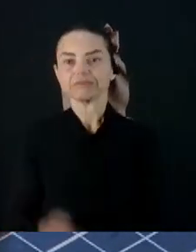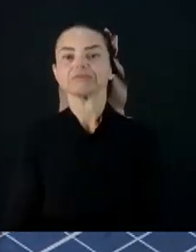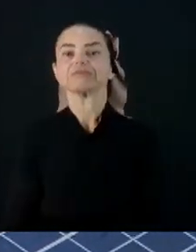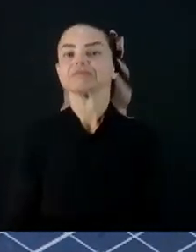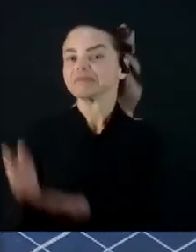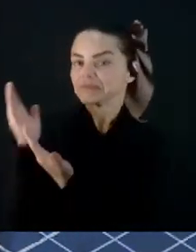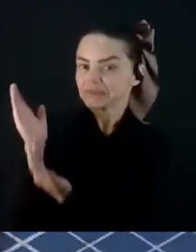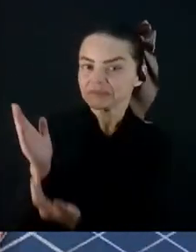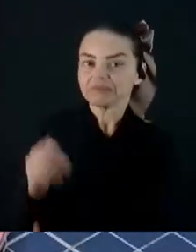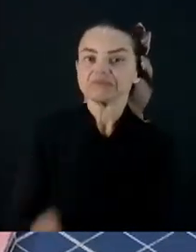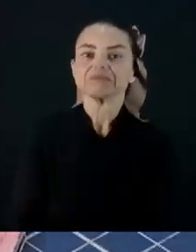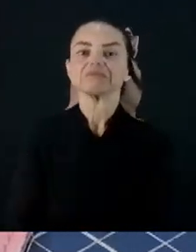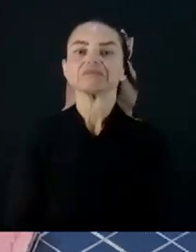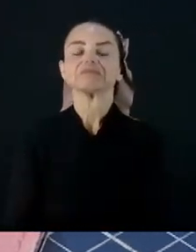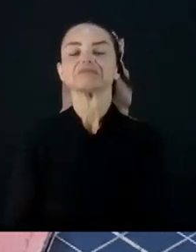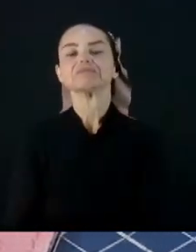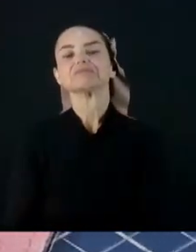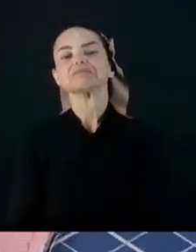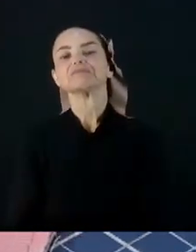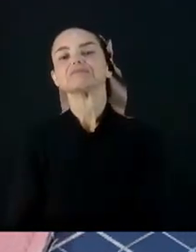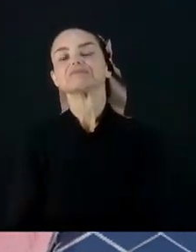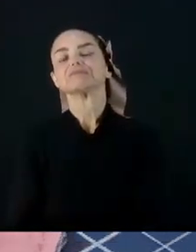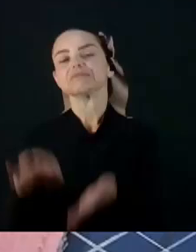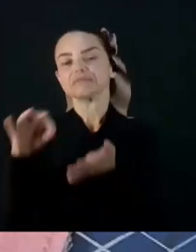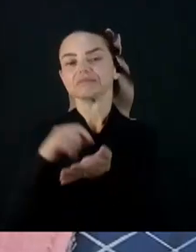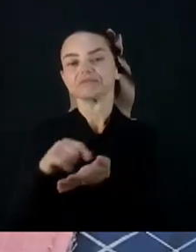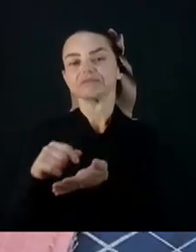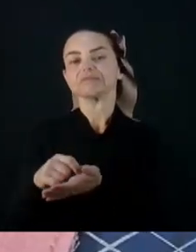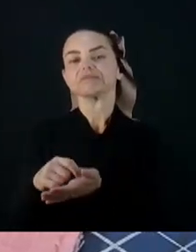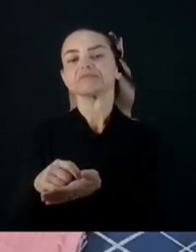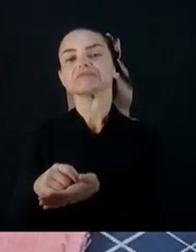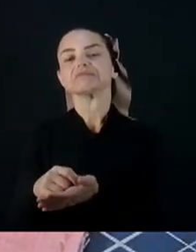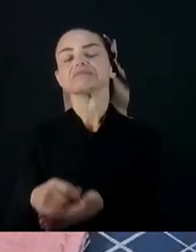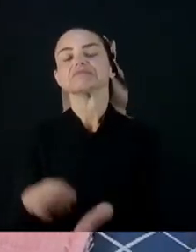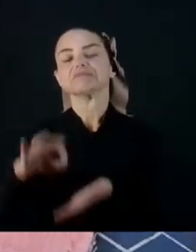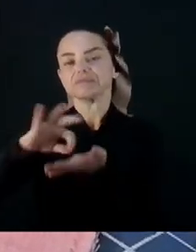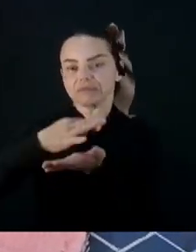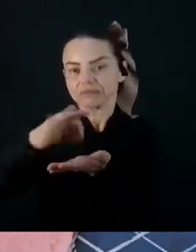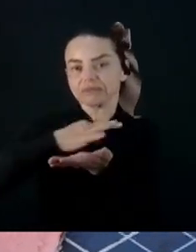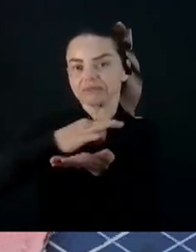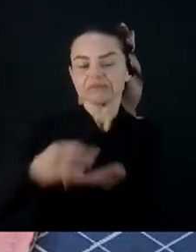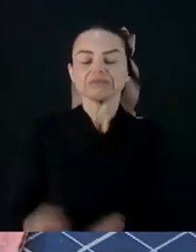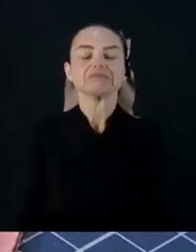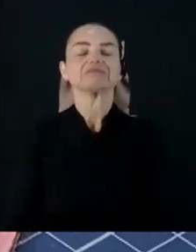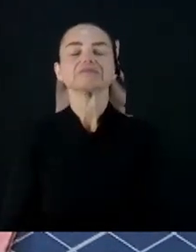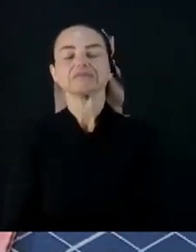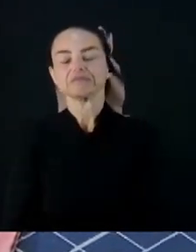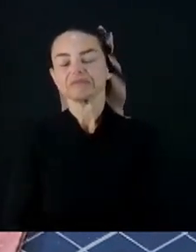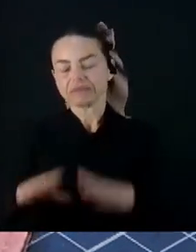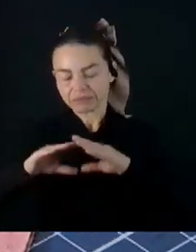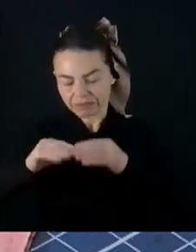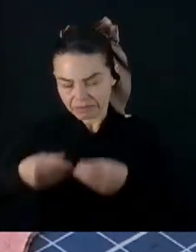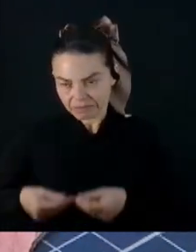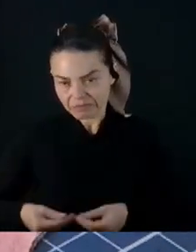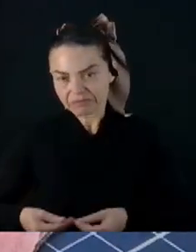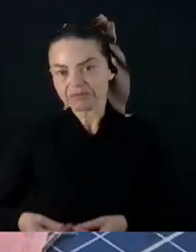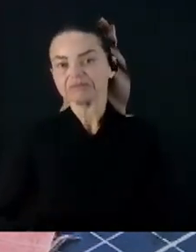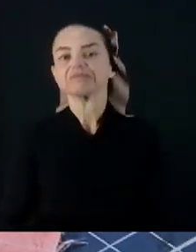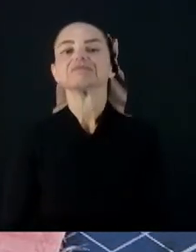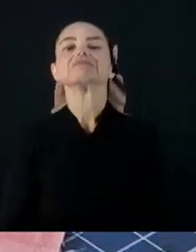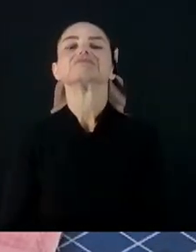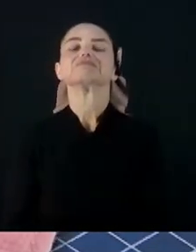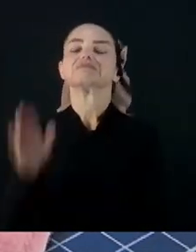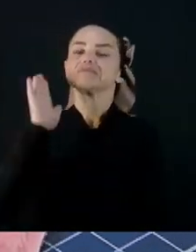Uhum. Marca com giz ou põe um alfinetinho. Aqui, quando tem tecido e quando a gente vinca com o dedo, Uhum. ele já marca